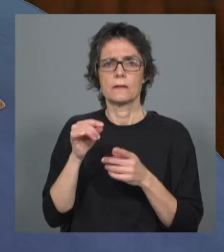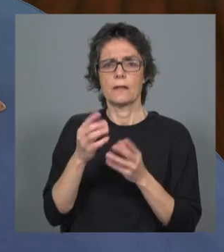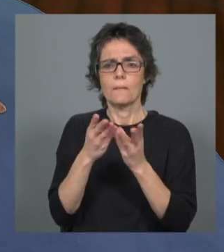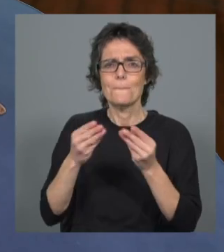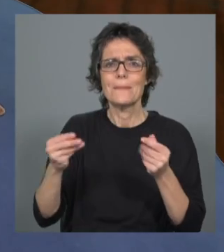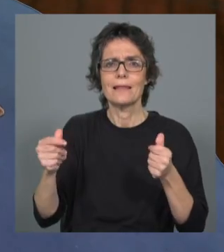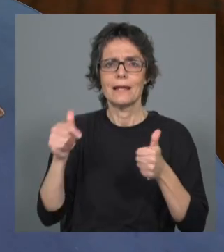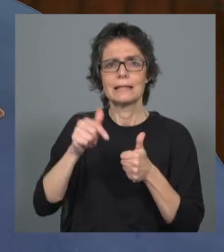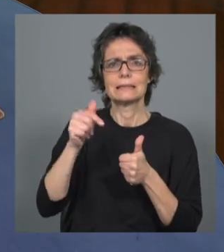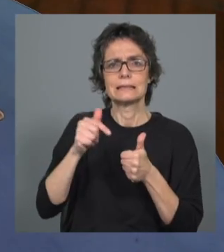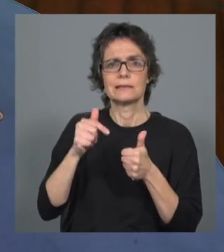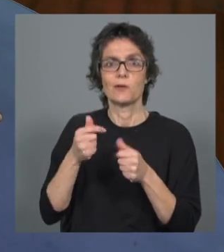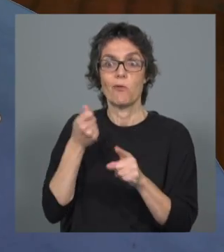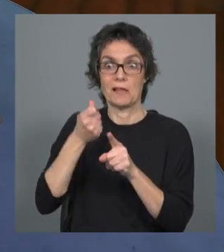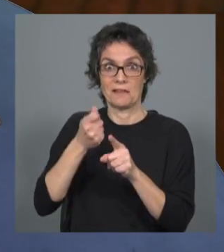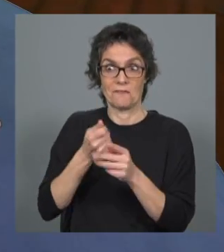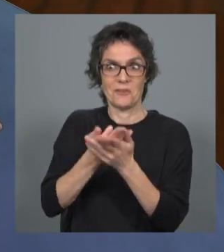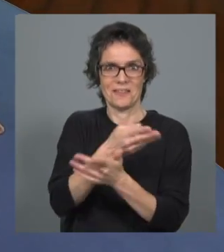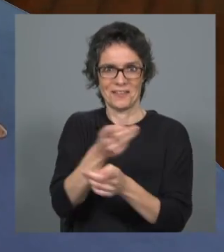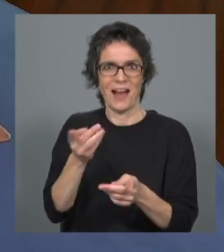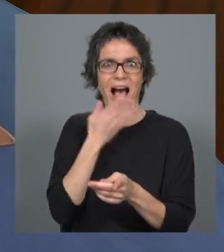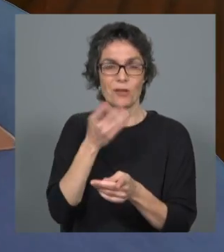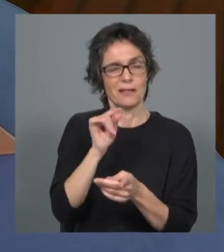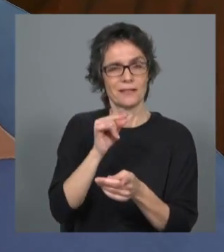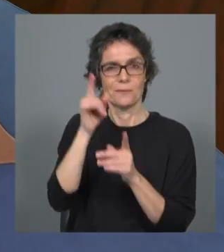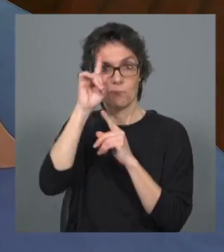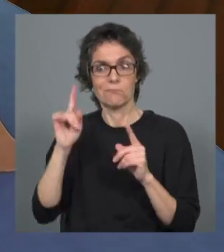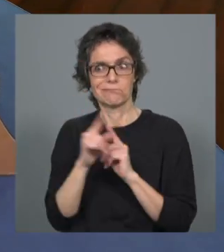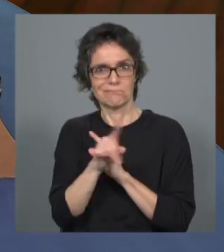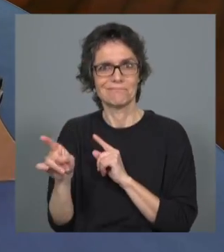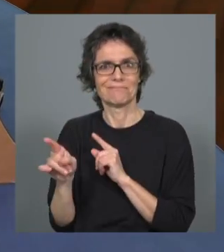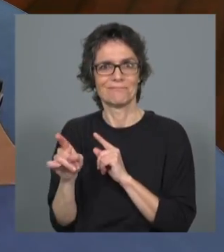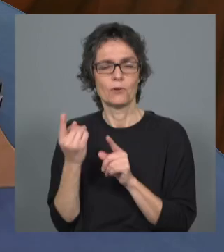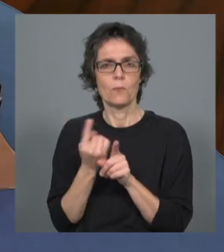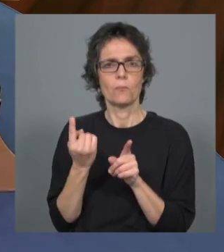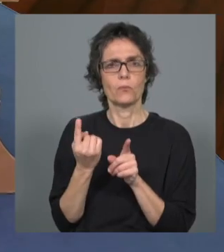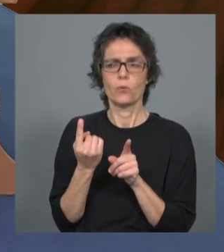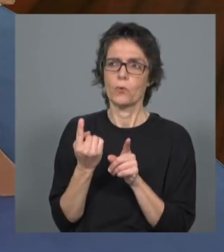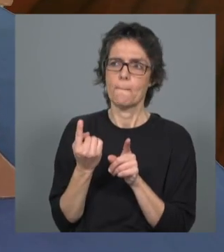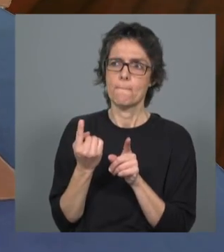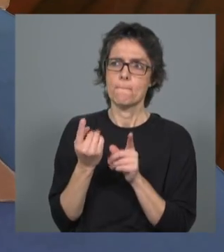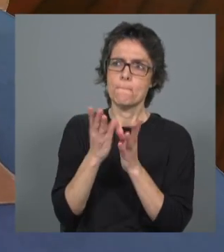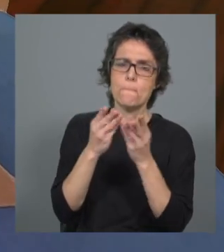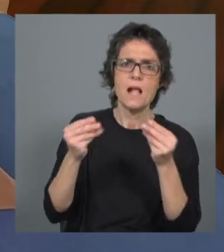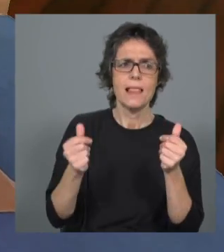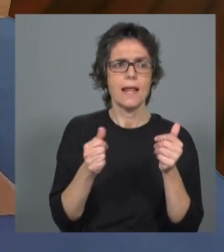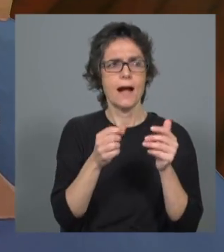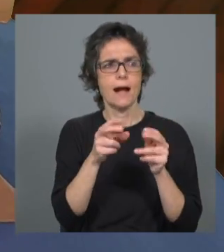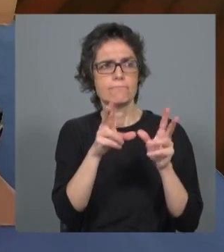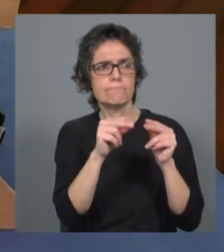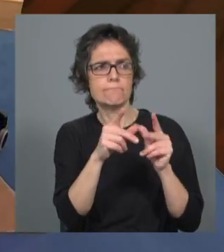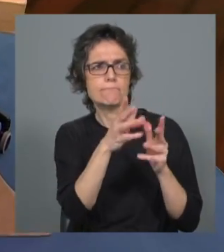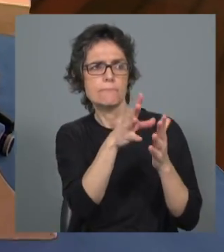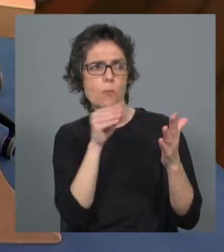foram desafiados de alguma forma a um olhar crítico, a ir buscar bons exemplos, boas práticas. O que